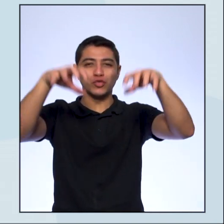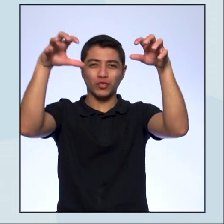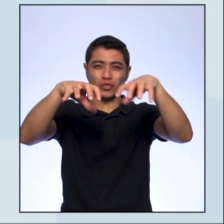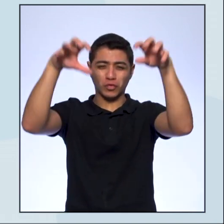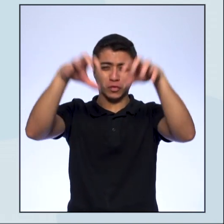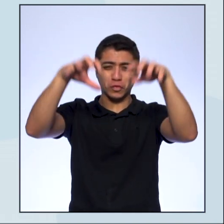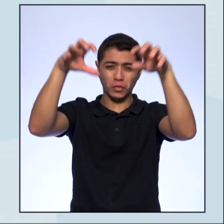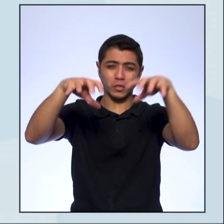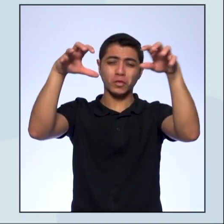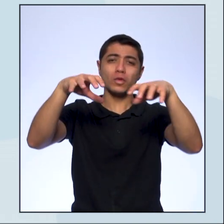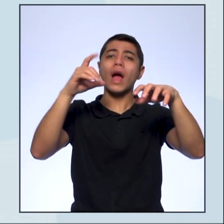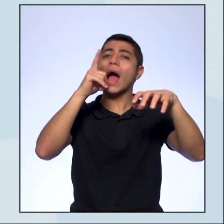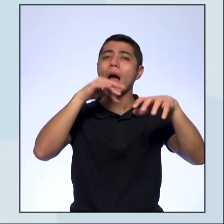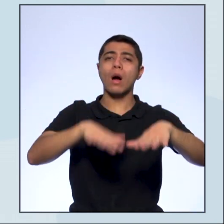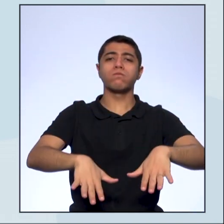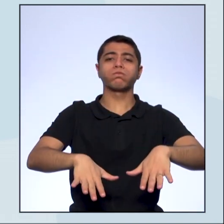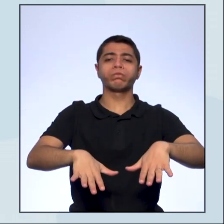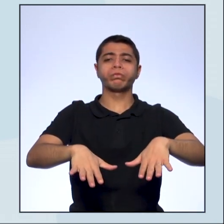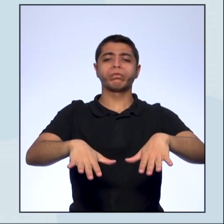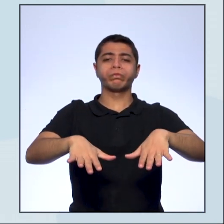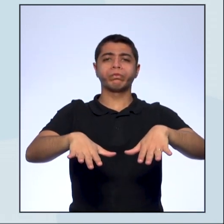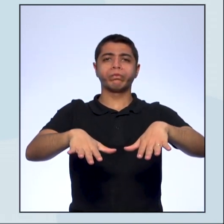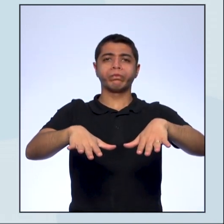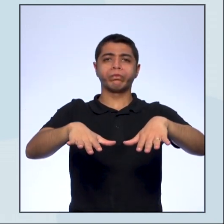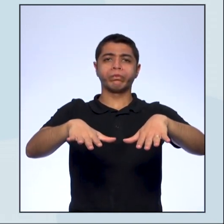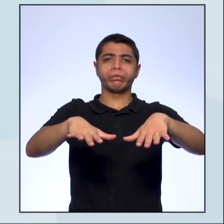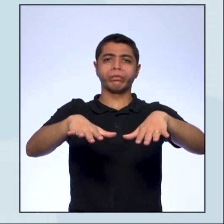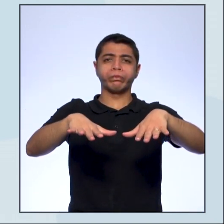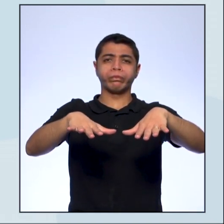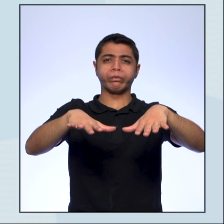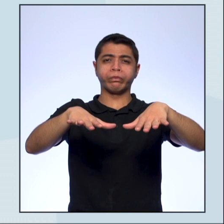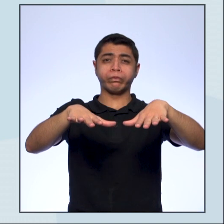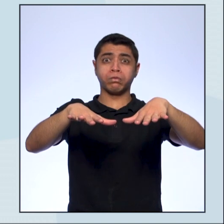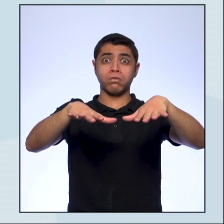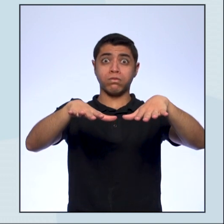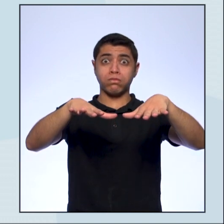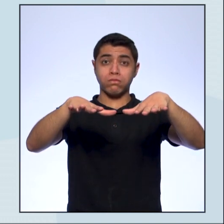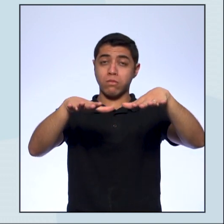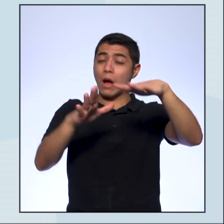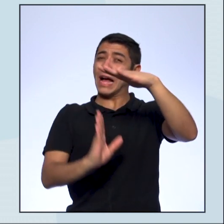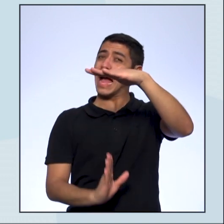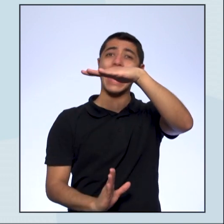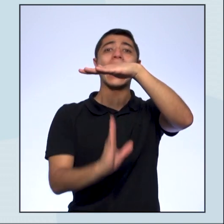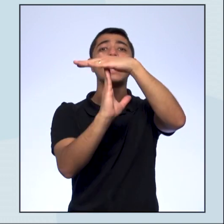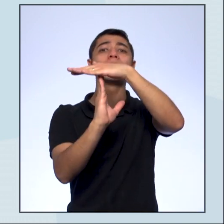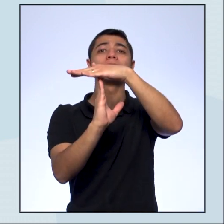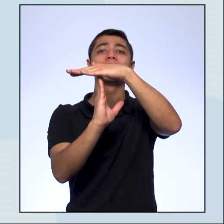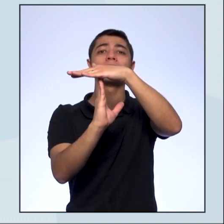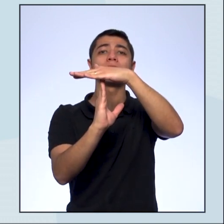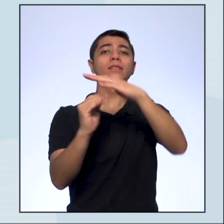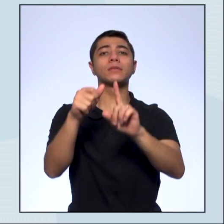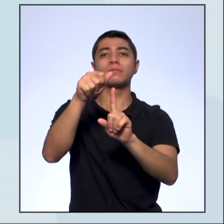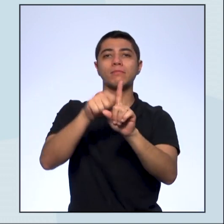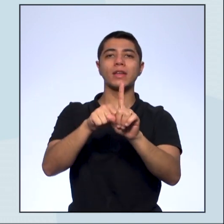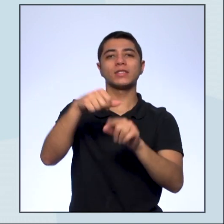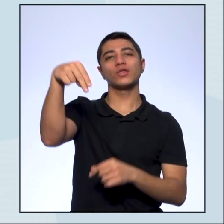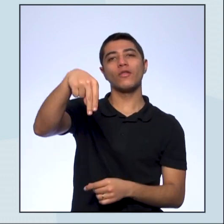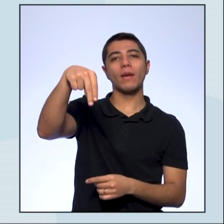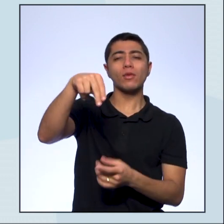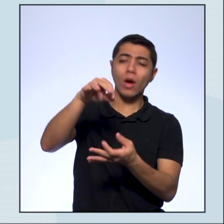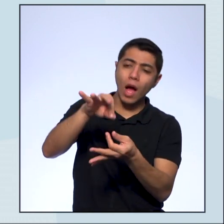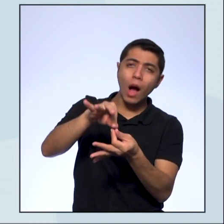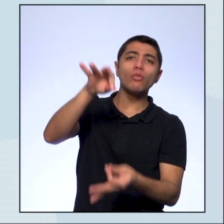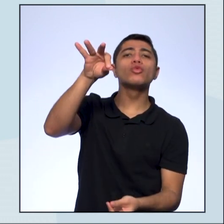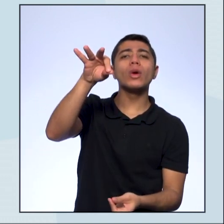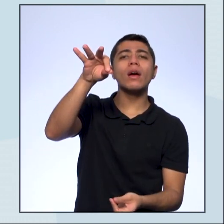margens, tá? O pico disso é lá em novembro, que aí já está em 25 pés a altura